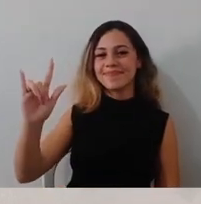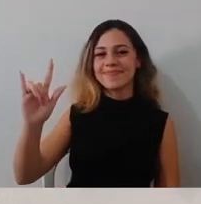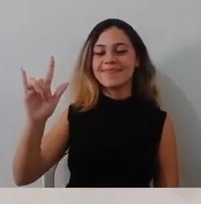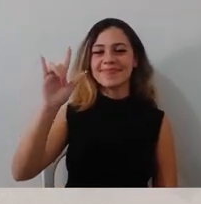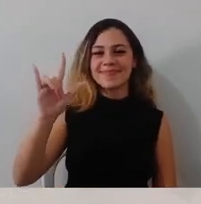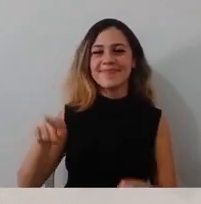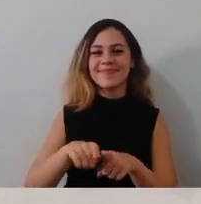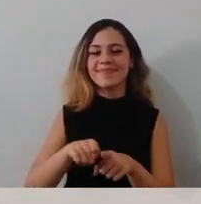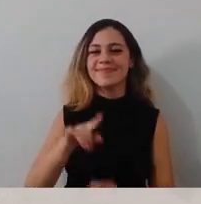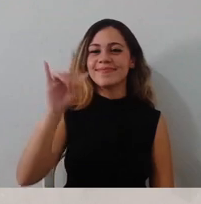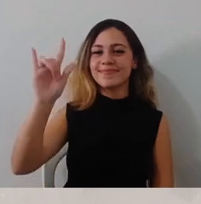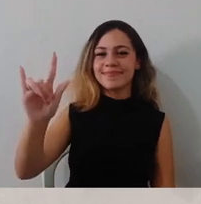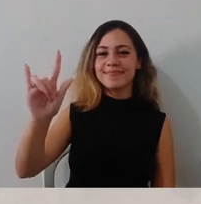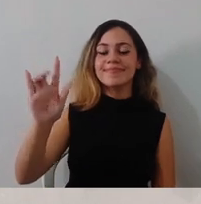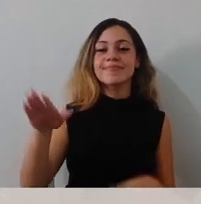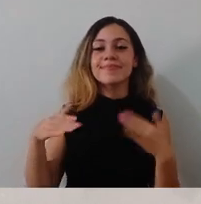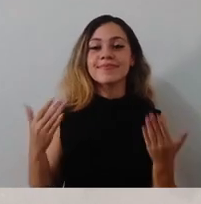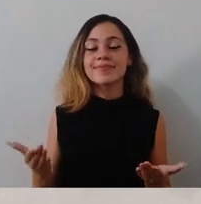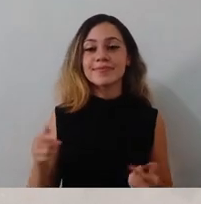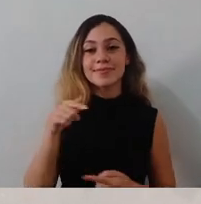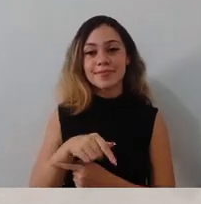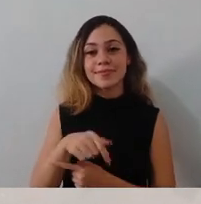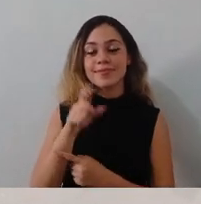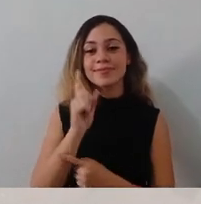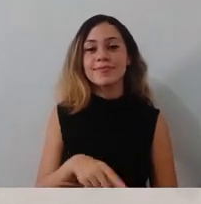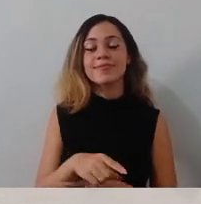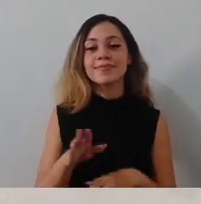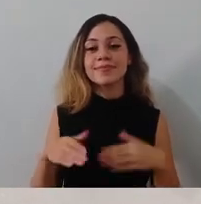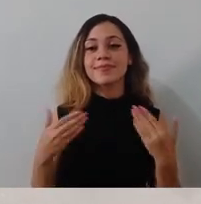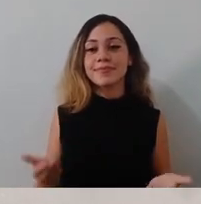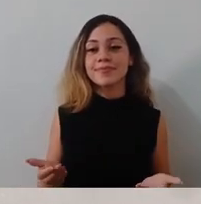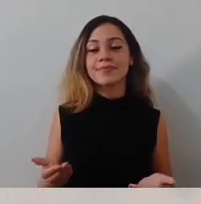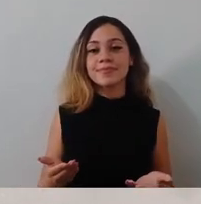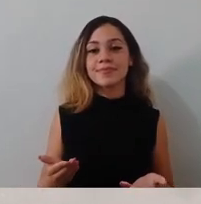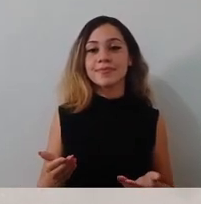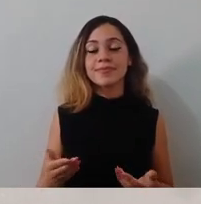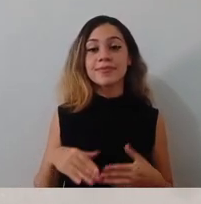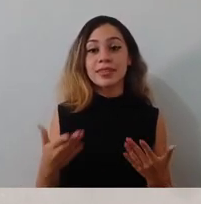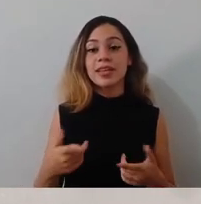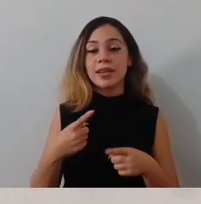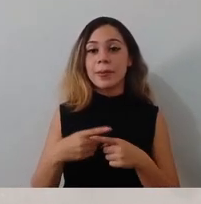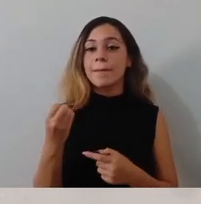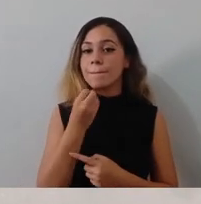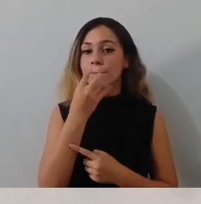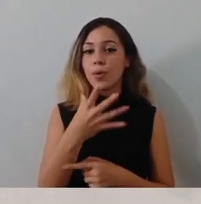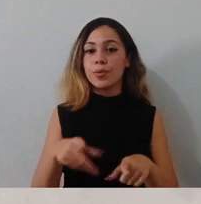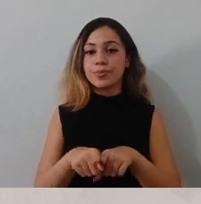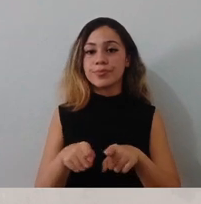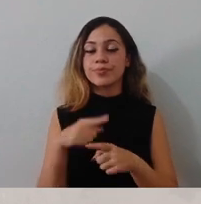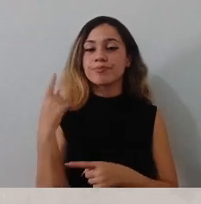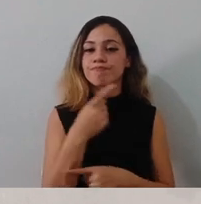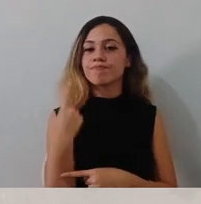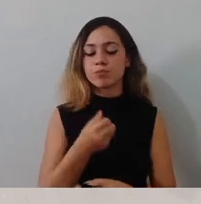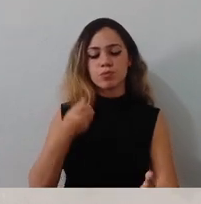amor. Mamãe te ama. Então, é isso. E realmente melhora